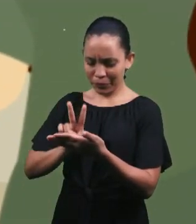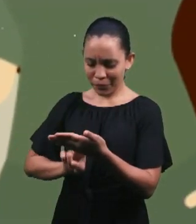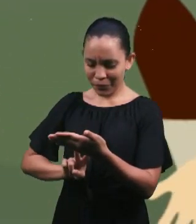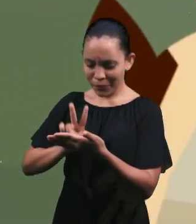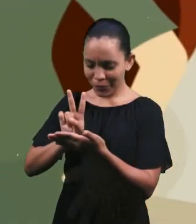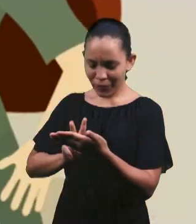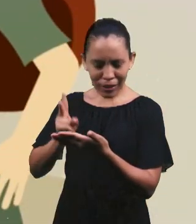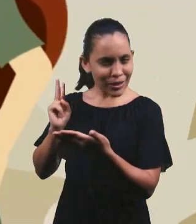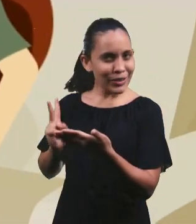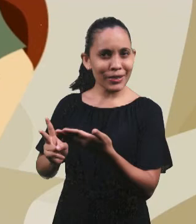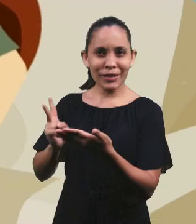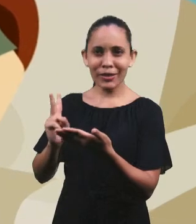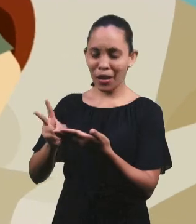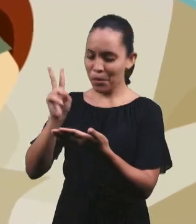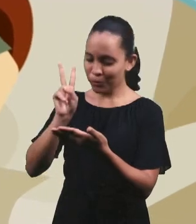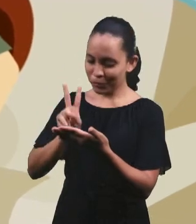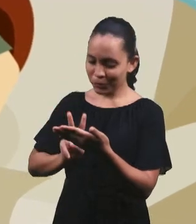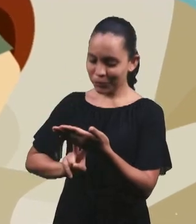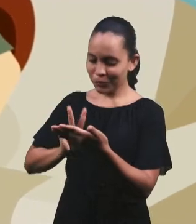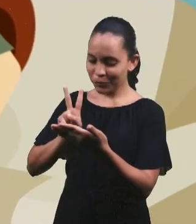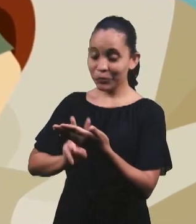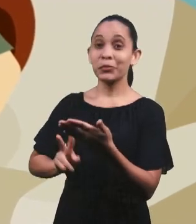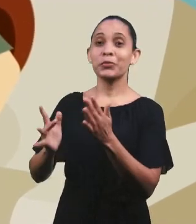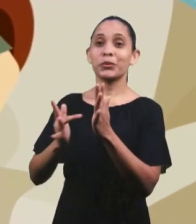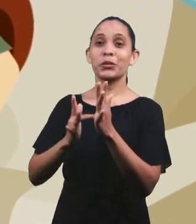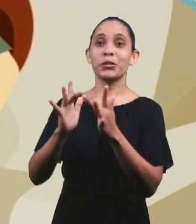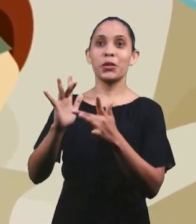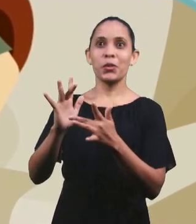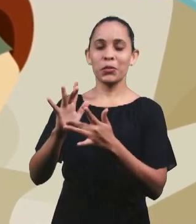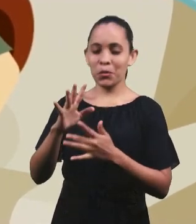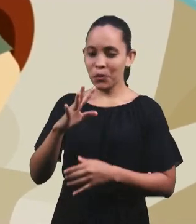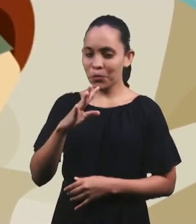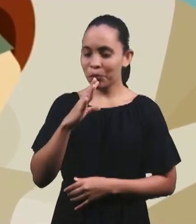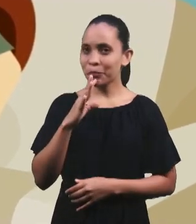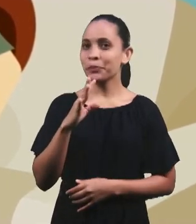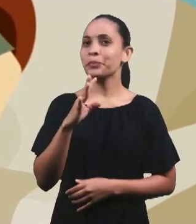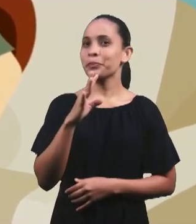vou sempre ler para mais de Jesus